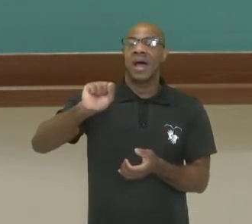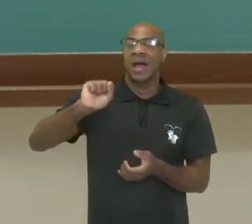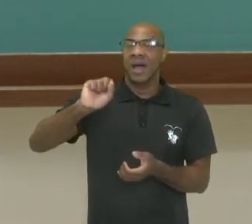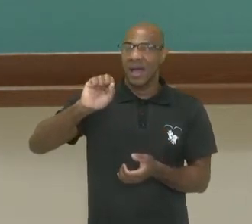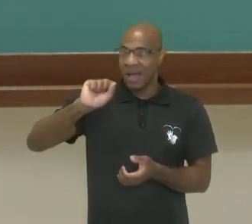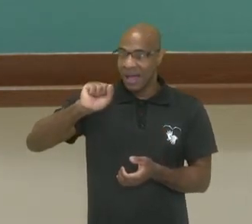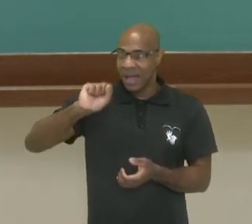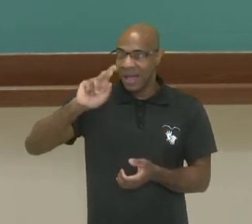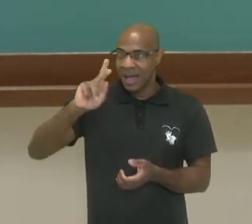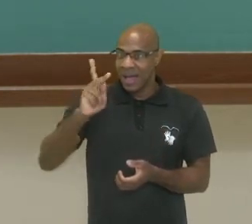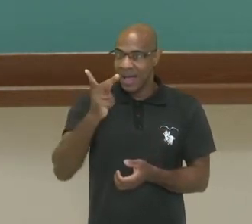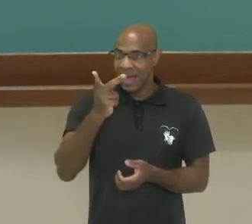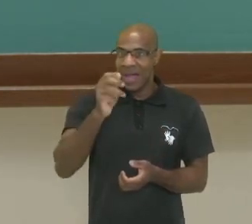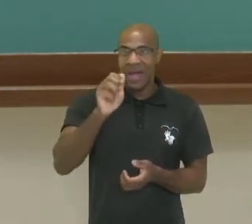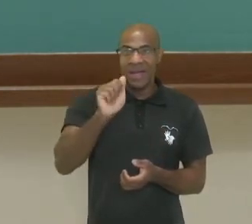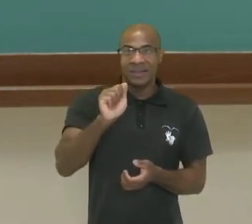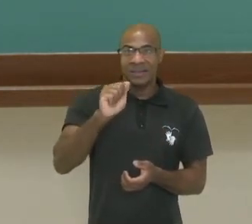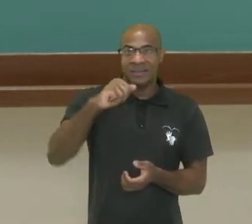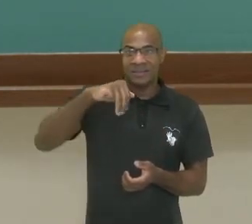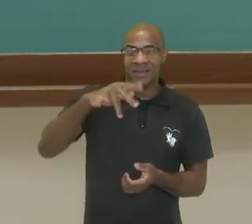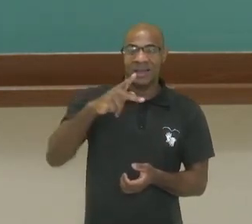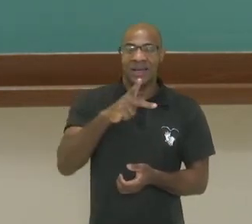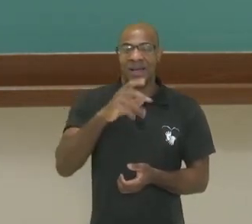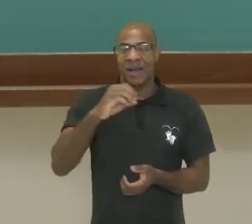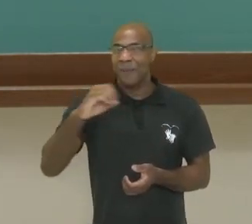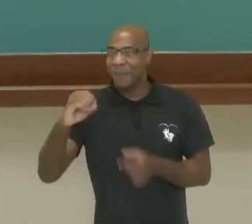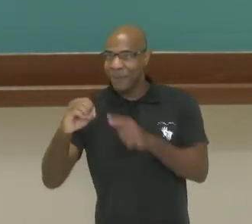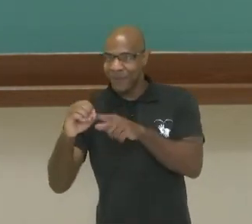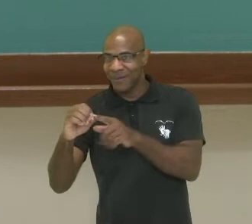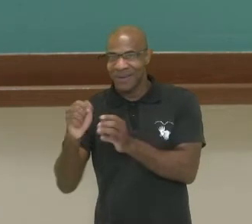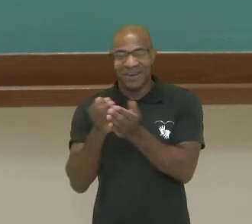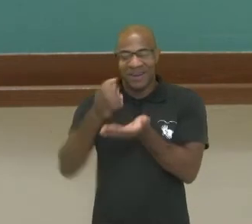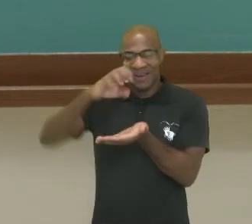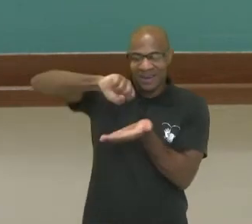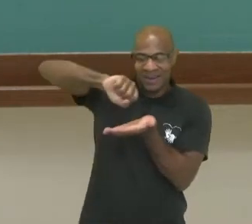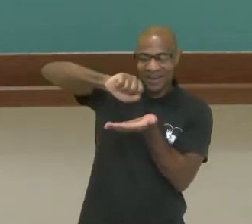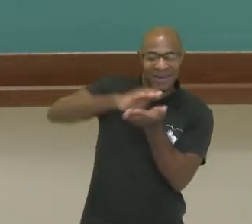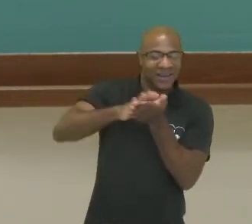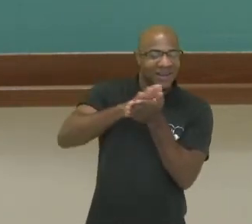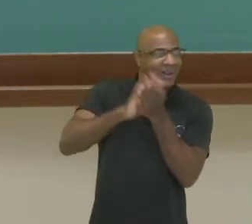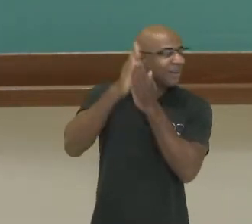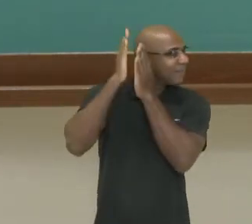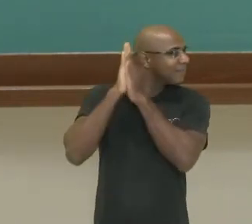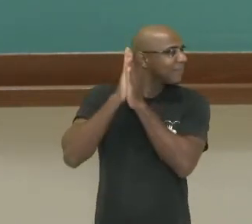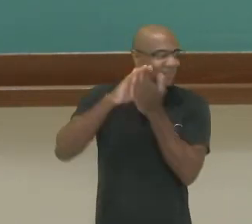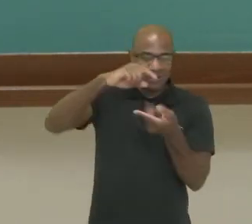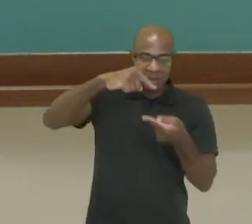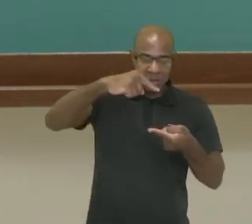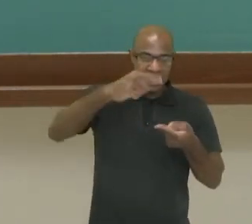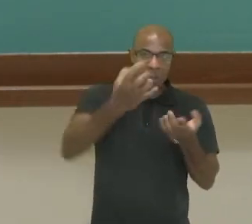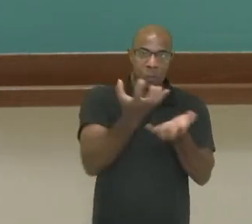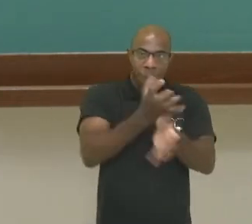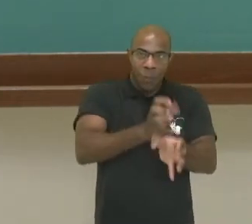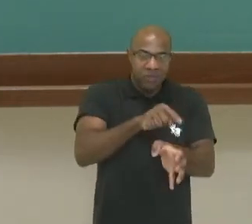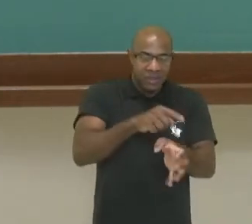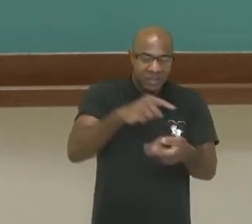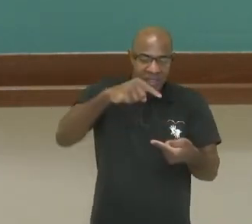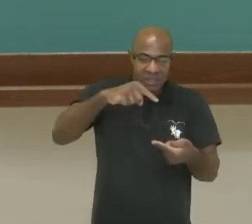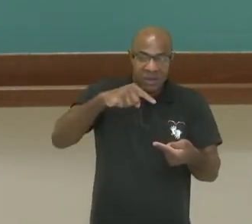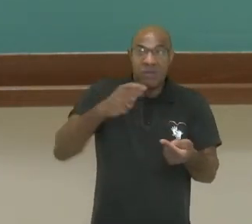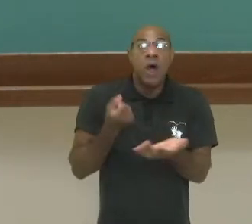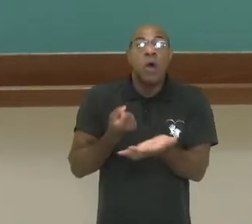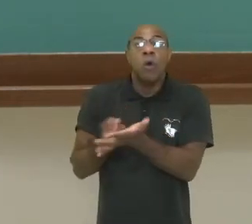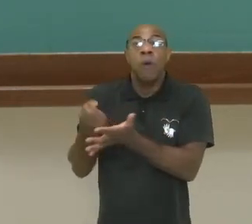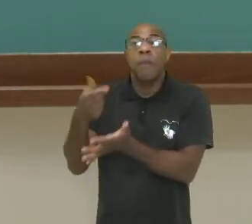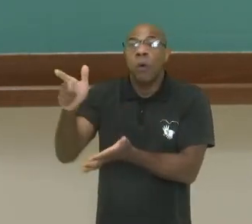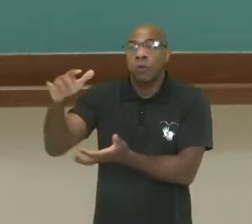detergente, shampoo, sabão líquido, entre outros, já adotam essas medidas. E também alguns produtos